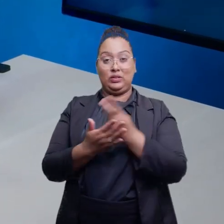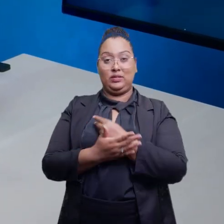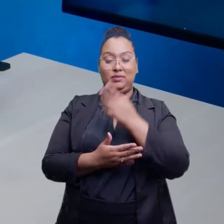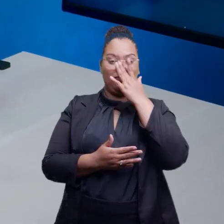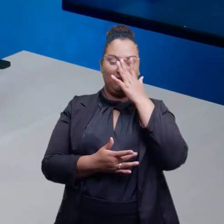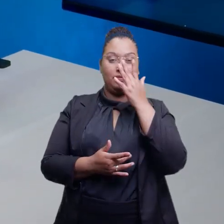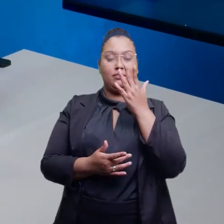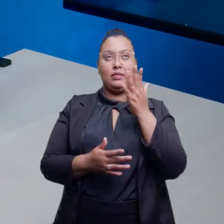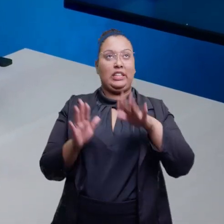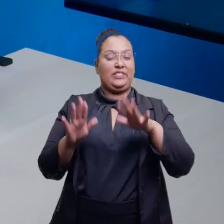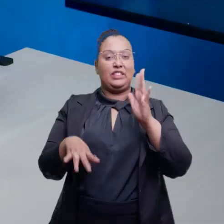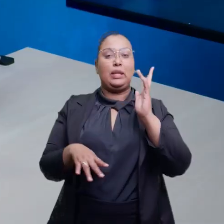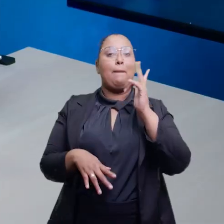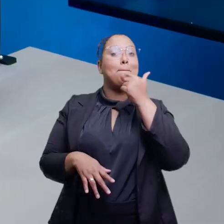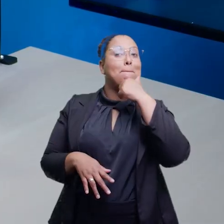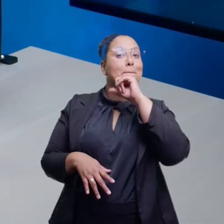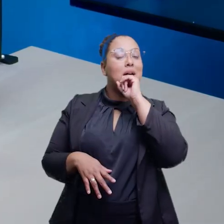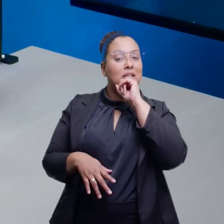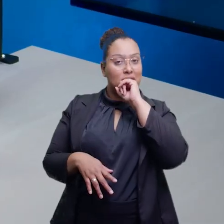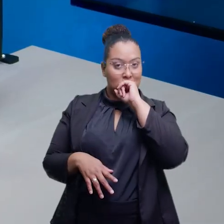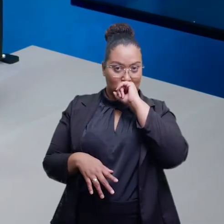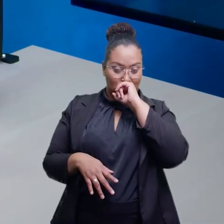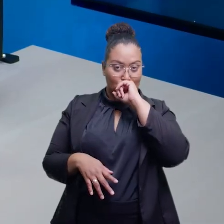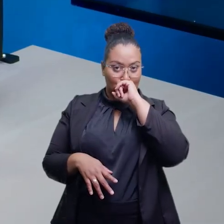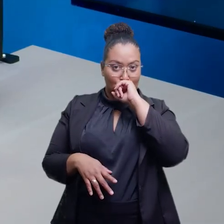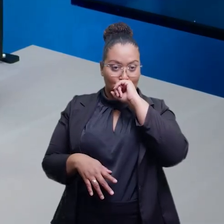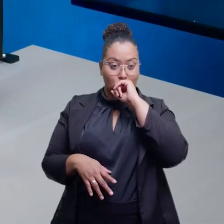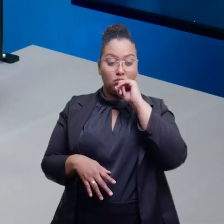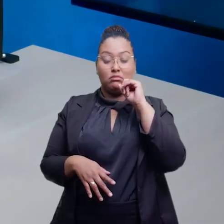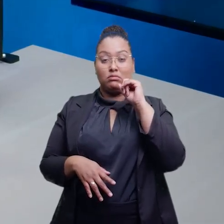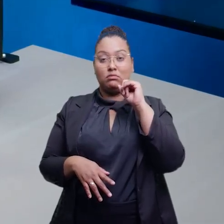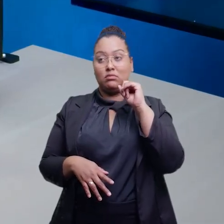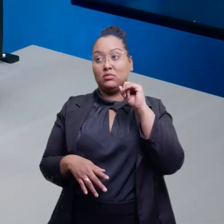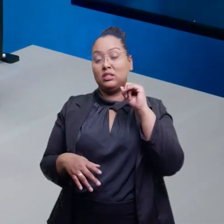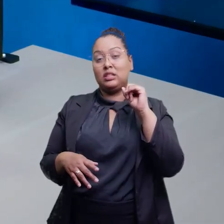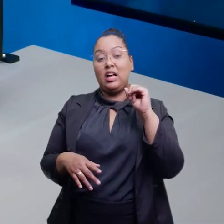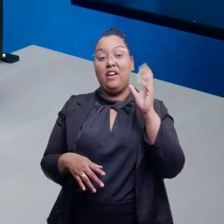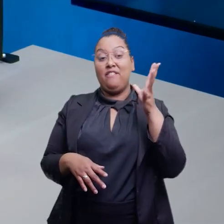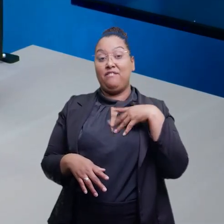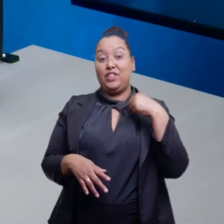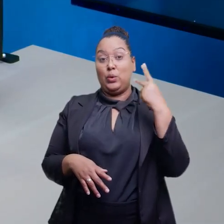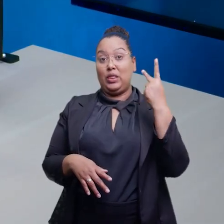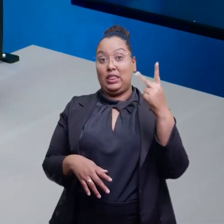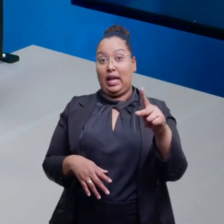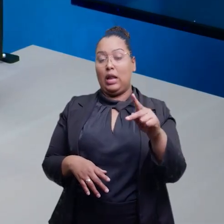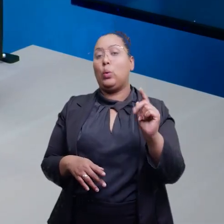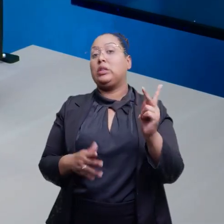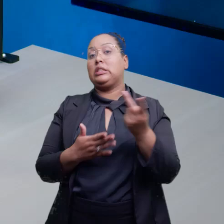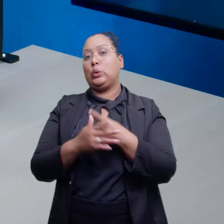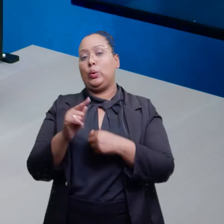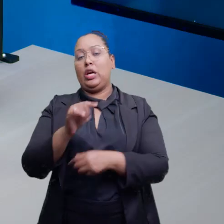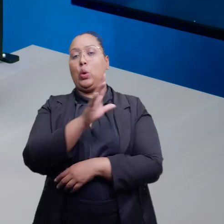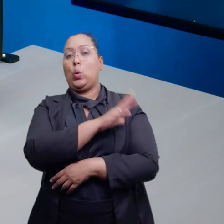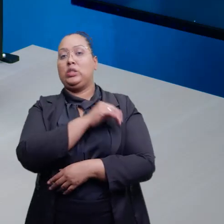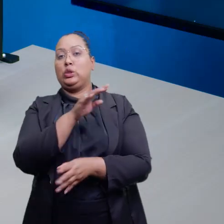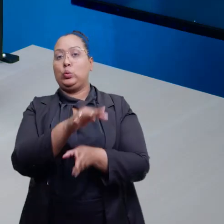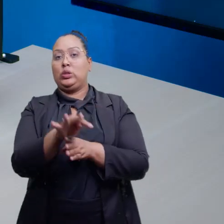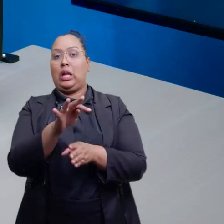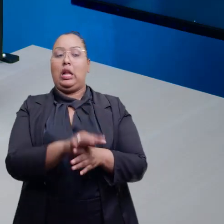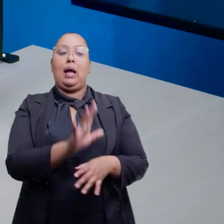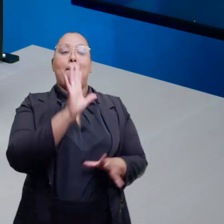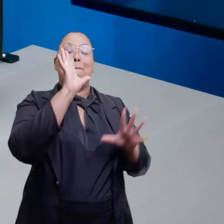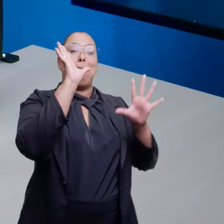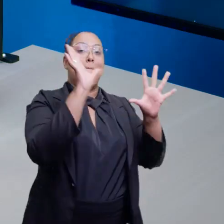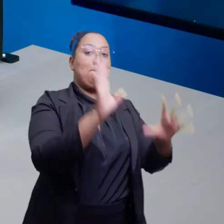recebe uma mãe, né, por exemplo, que teve os seus filhos tirados, por exemplo, pelo conselho tutelar, de dentro de